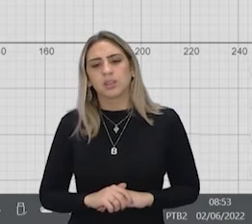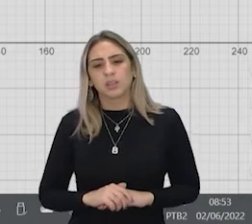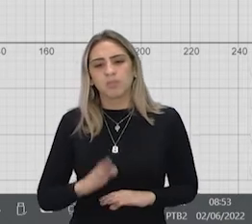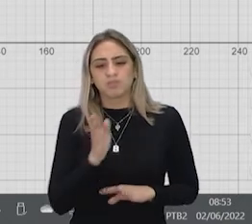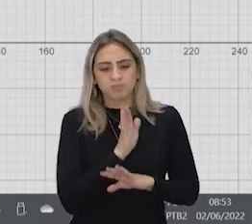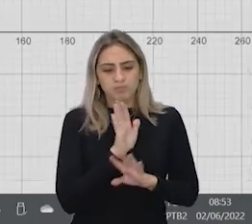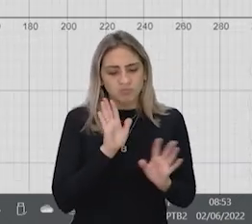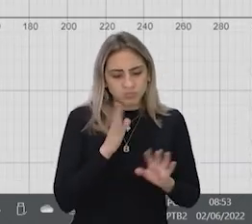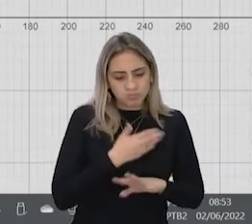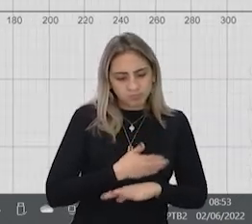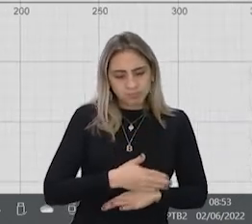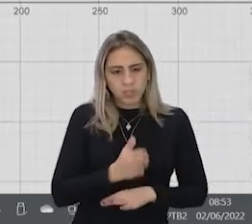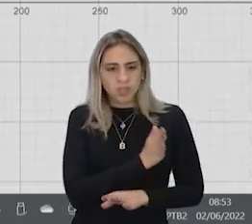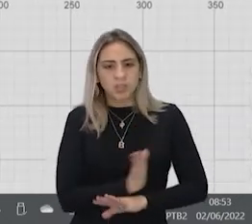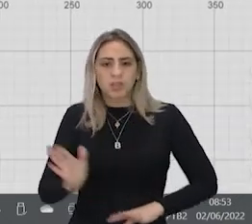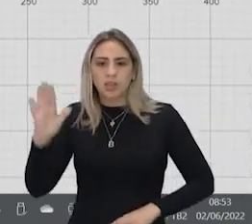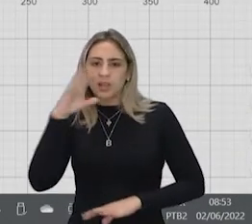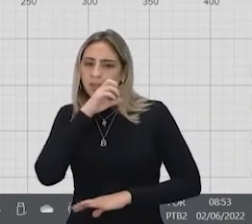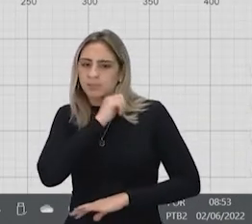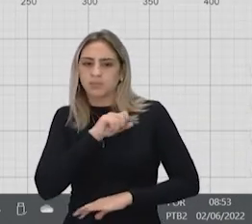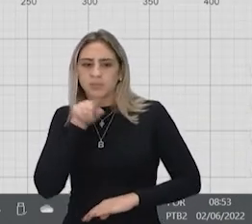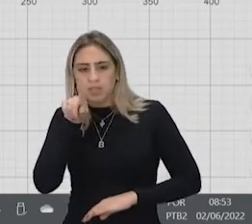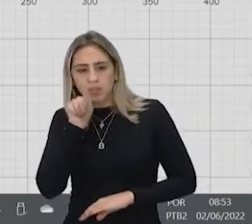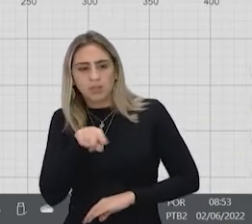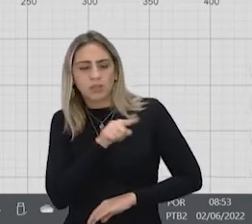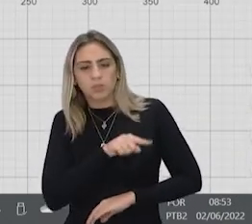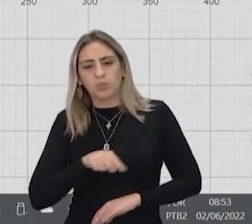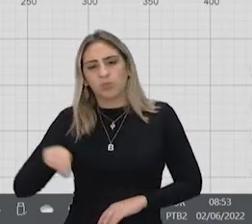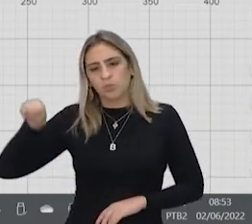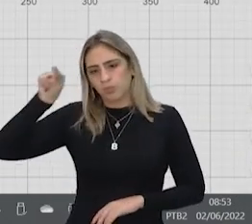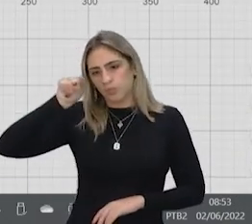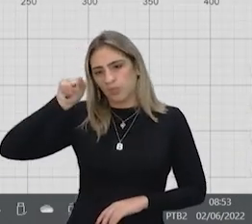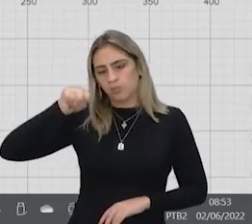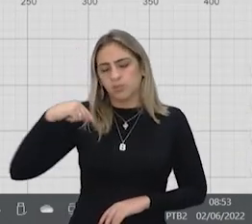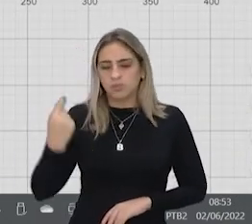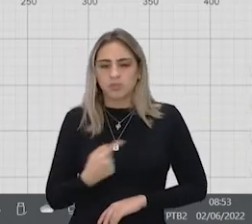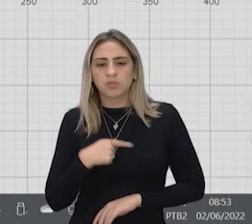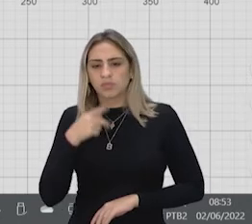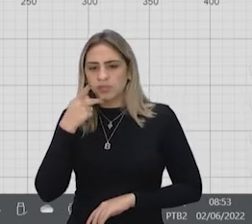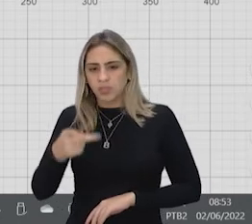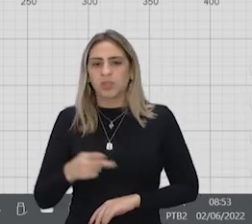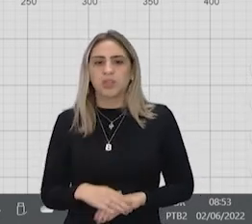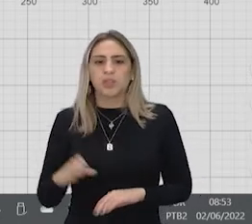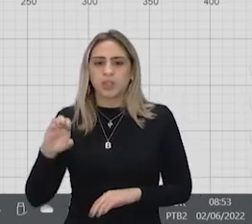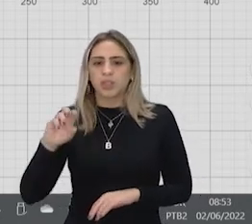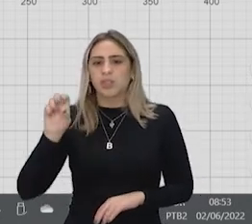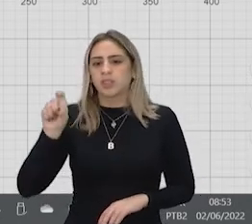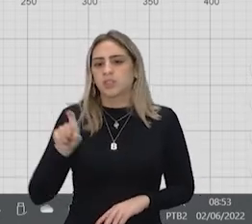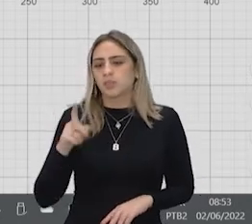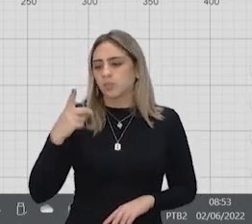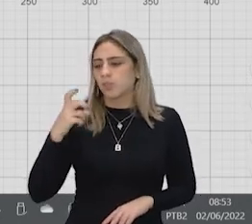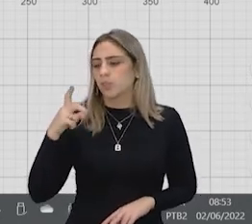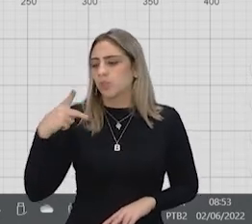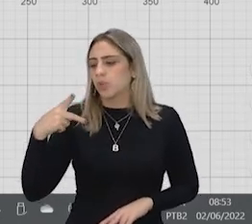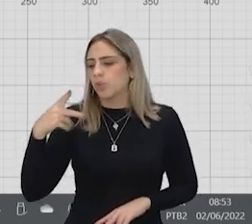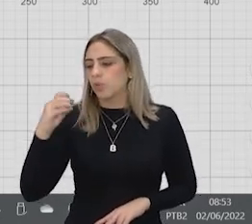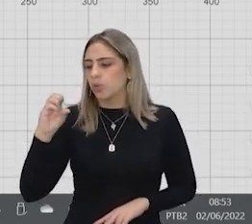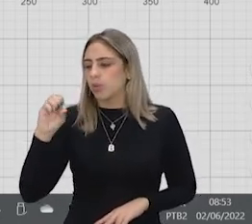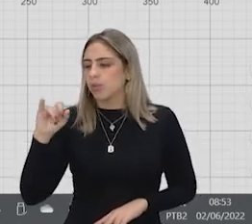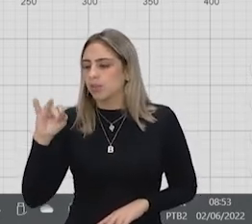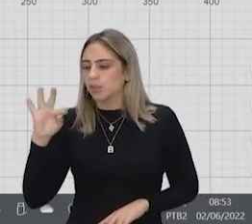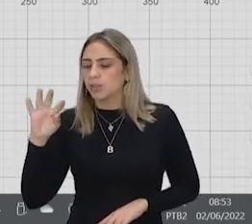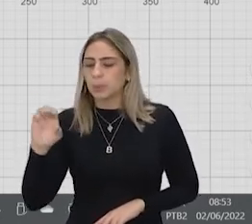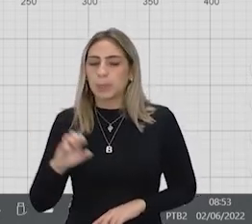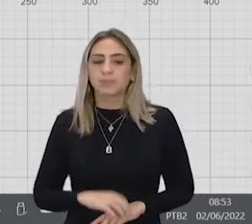sobe rapidamente. Então, essa é a curva que a gente vai chamar de exponencial. Como a gente está